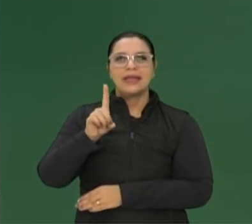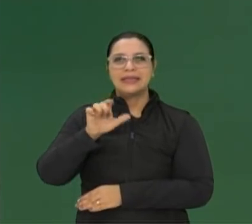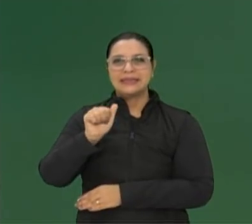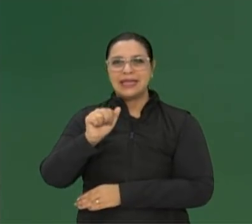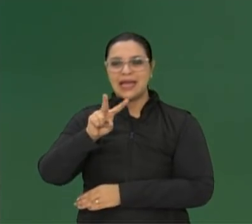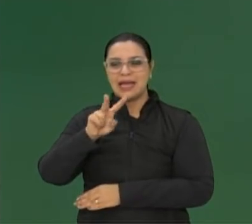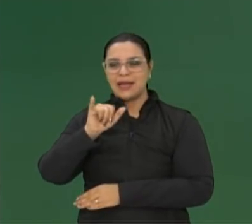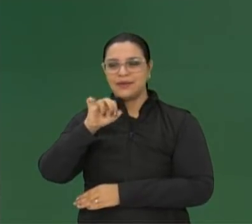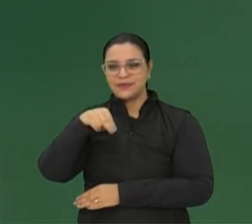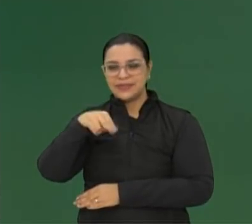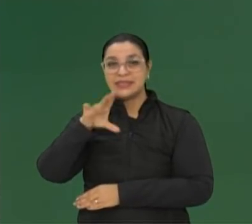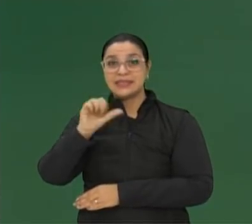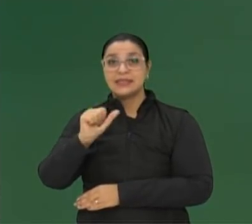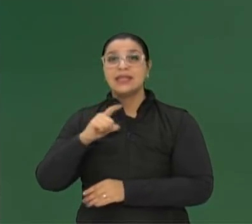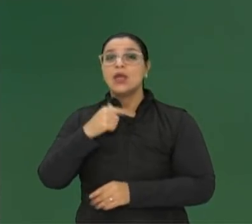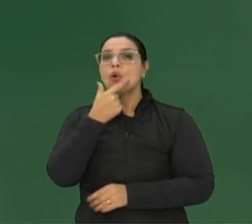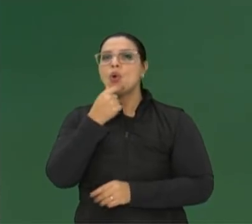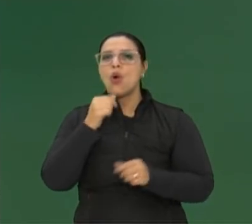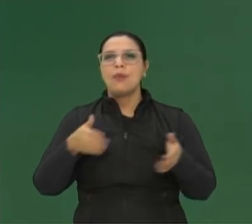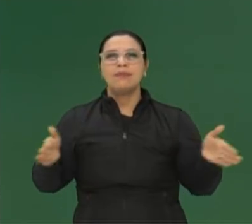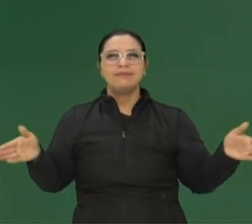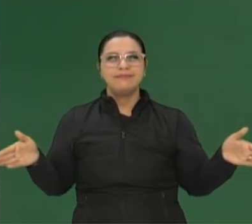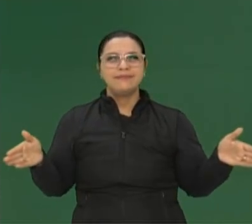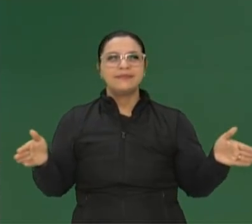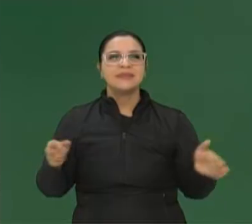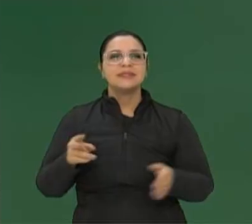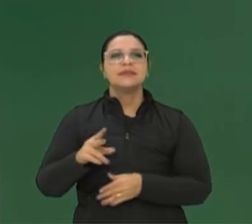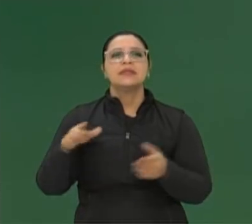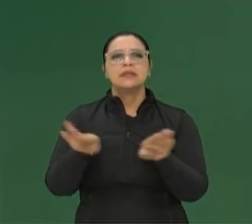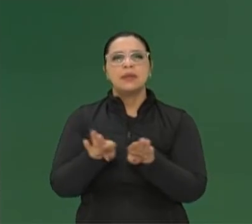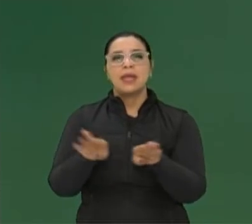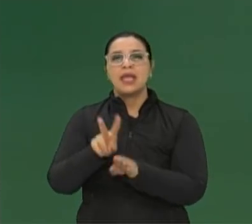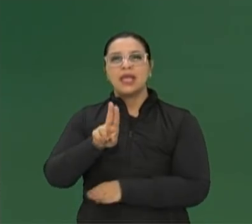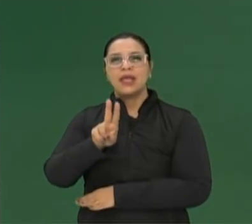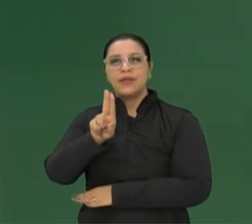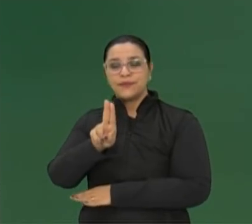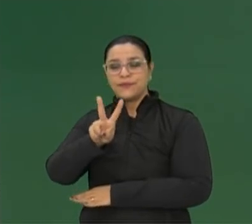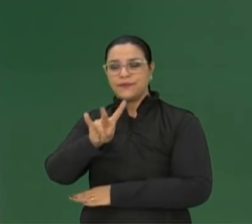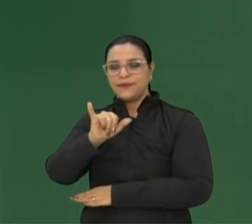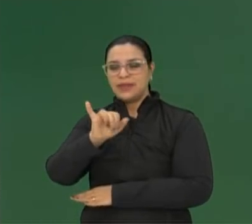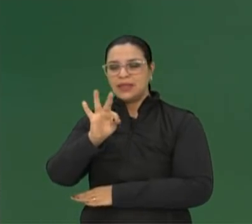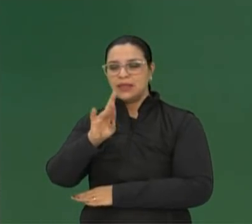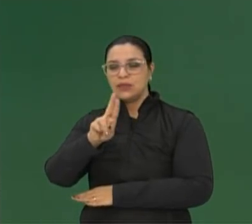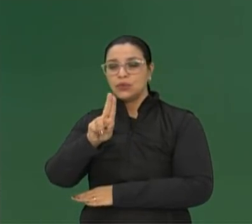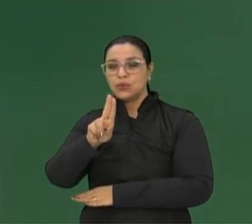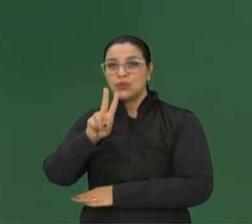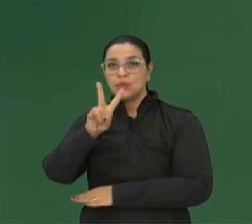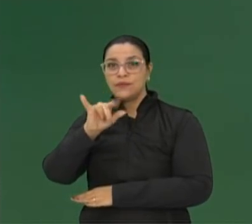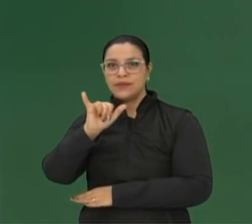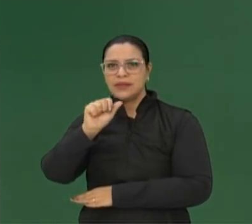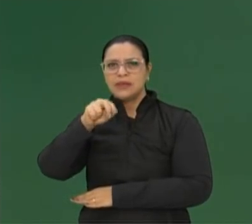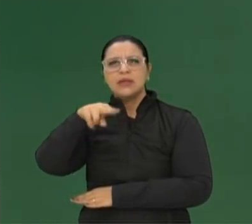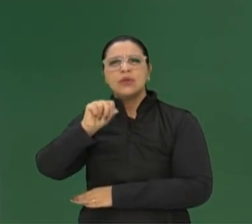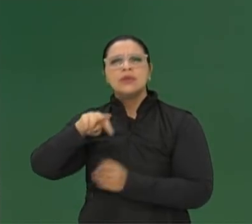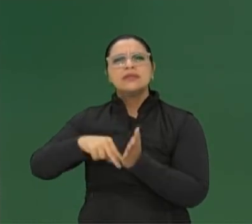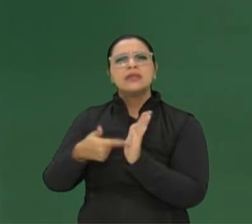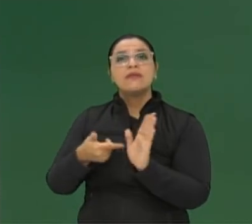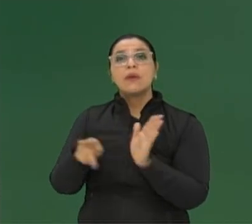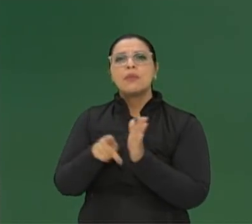Homem Vitruviano, justamente que vai renascer, né, o renascimento vai renascer com o quê? Vai renascer com os